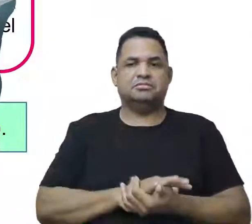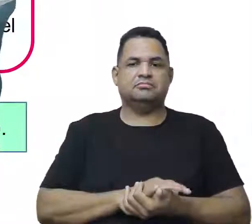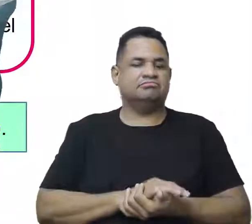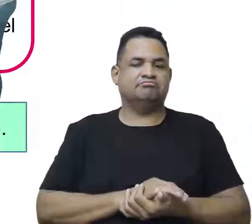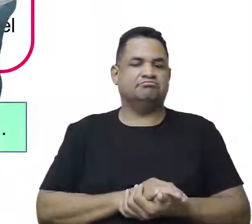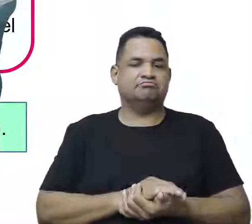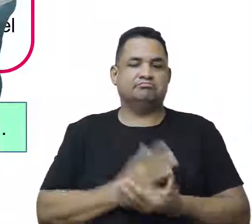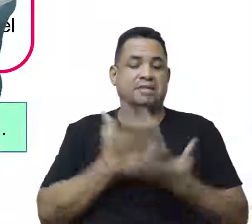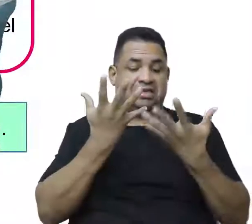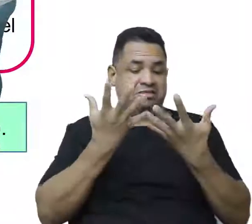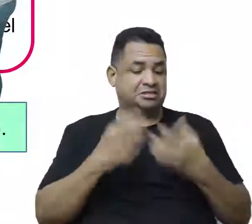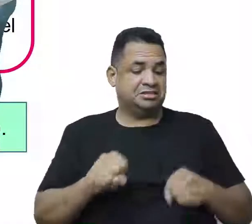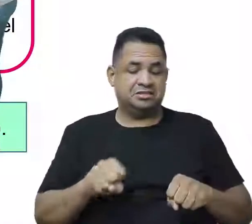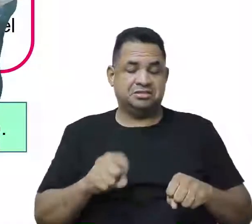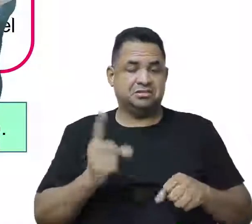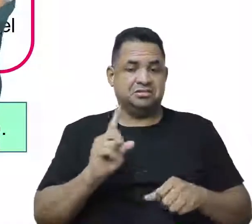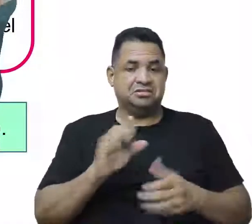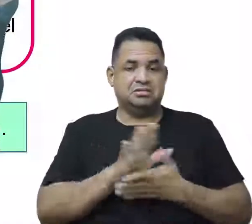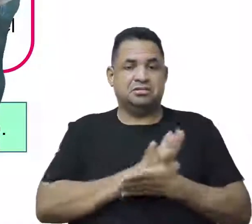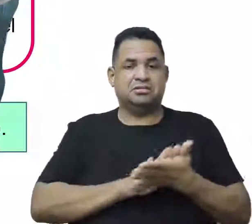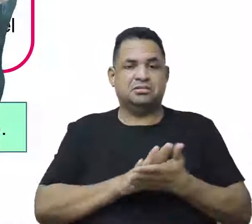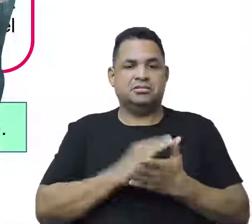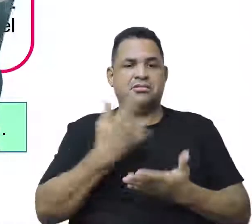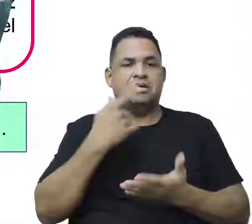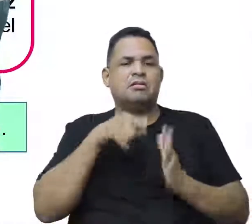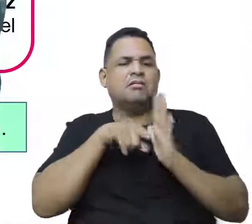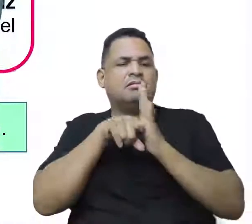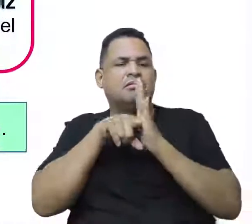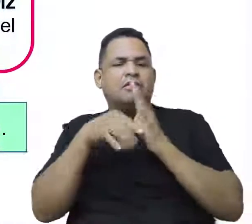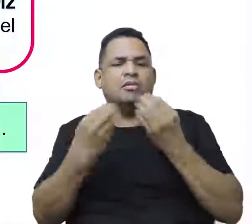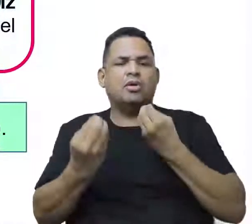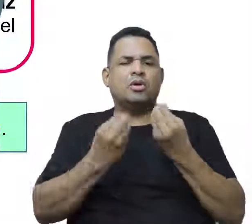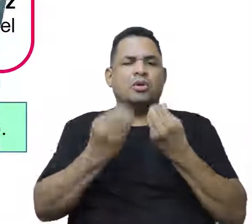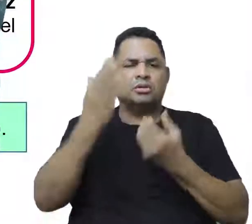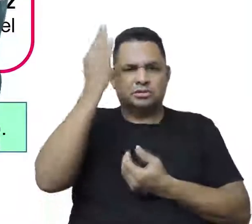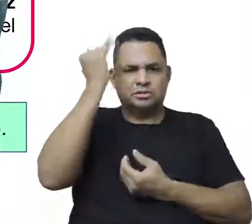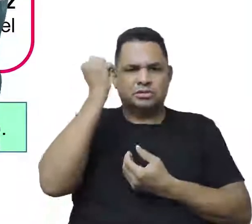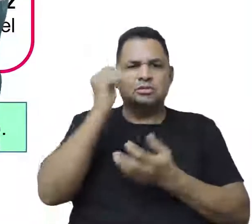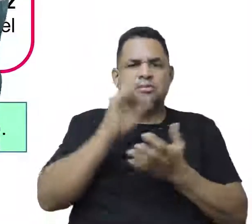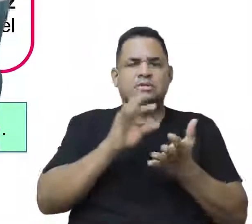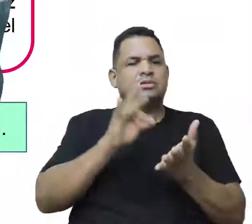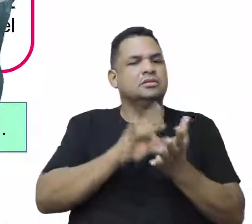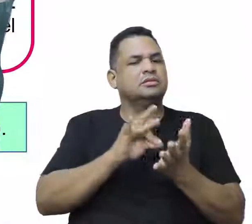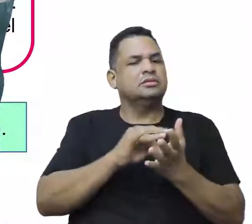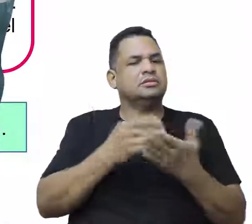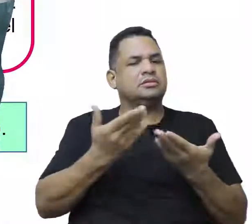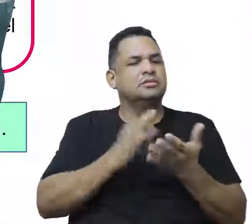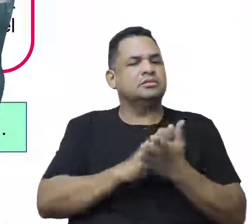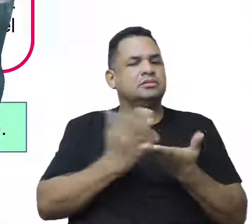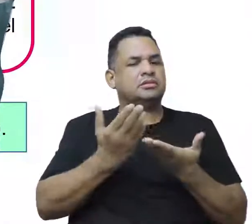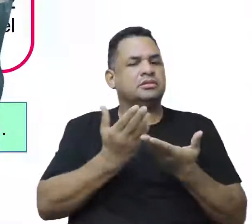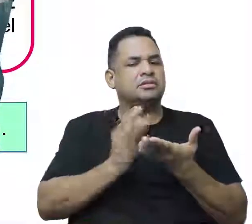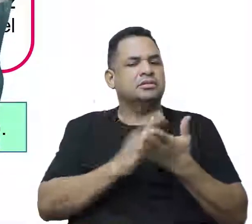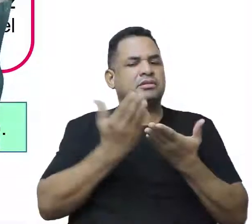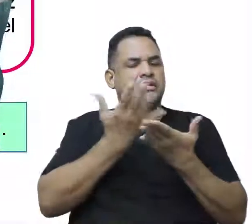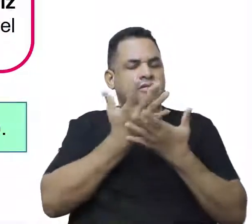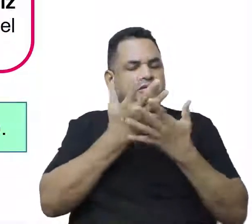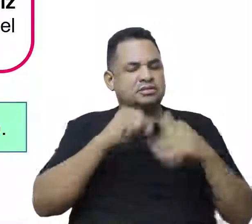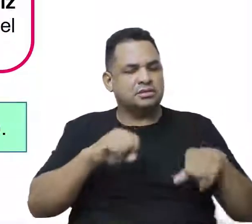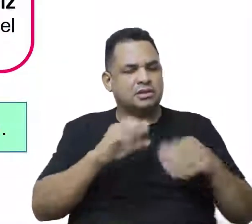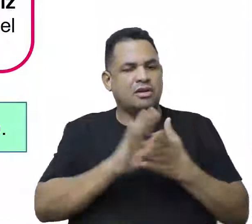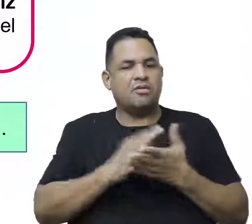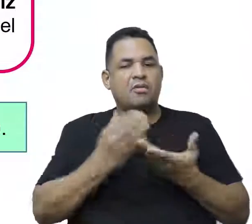nada que o outro está falando. Exato. Agora vamos analisar como que a gente pode saber se realmente é discordância e desprezo. Acompanha comigo